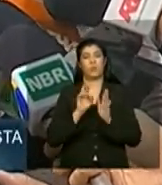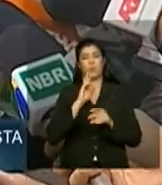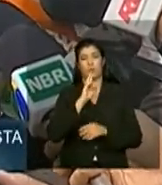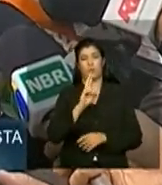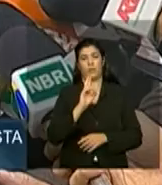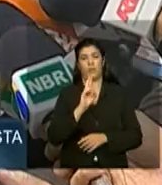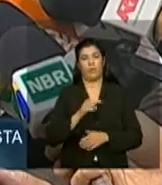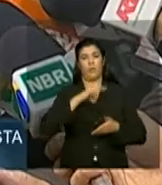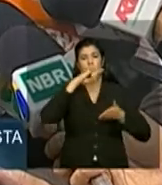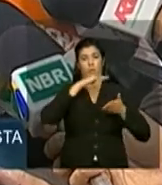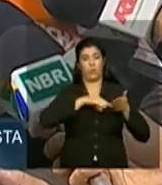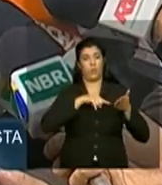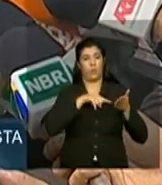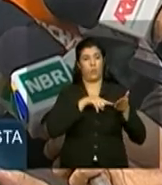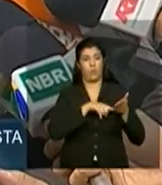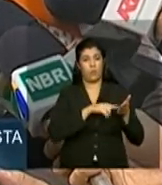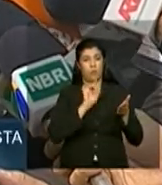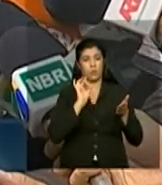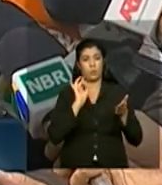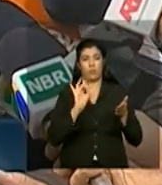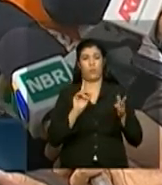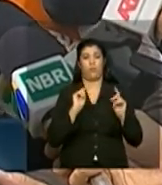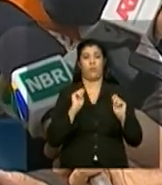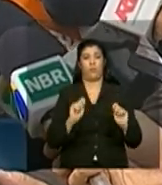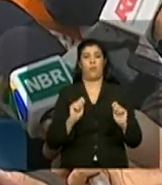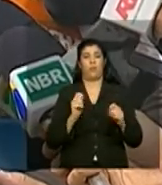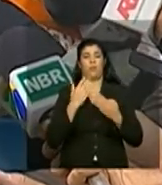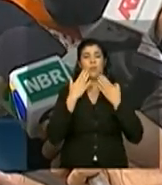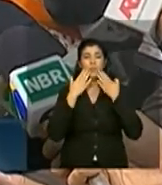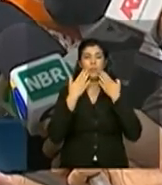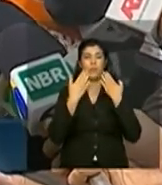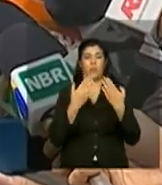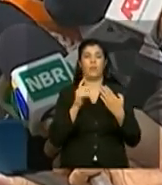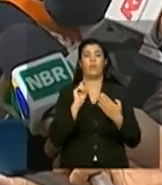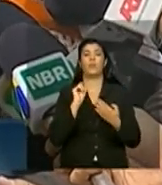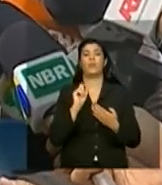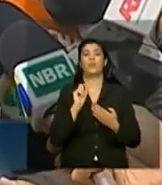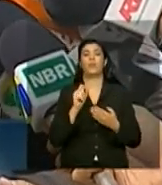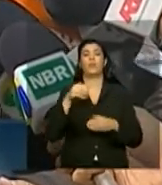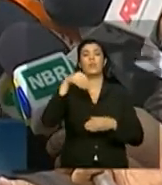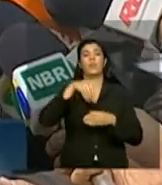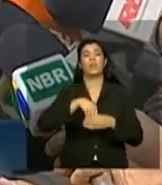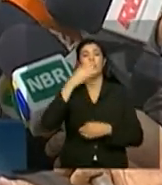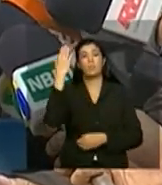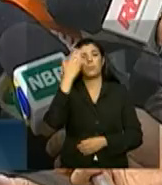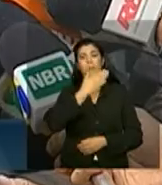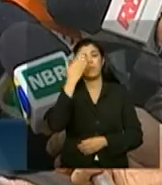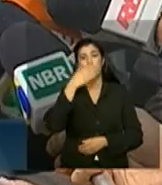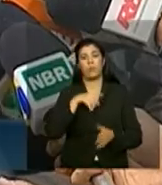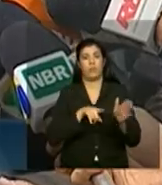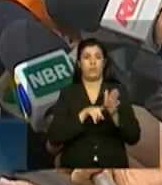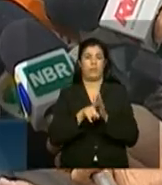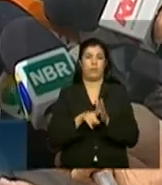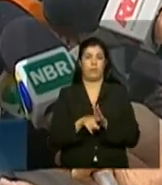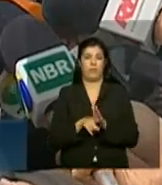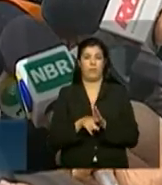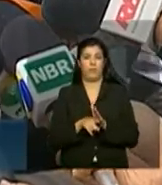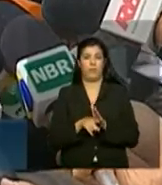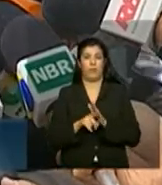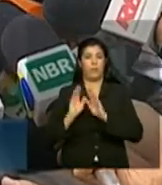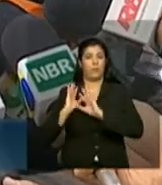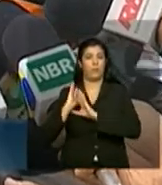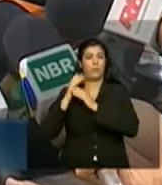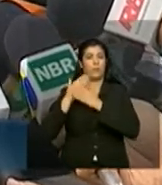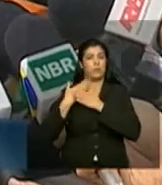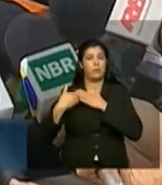disseram, um laudo apenas pode apresentar aquilo que está provado. Dado o tempo, mais